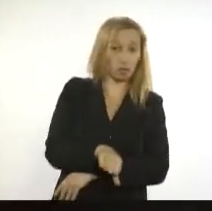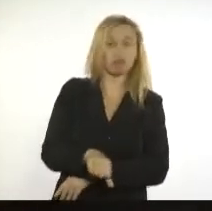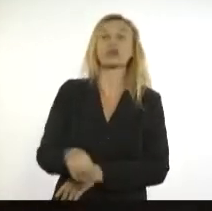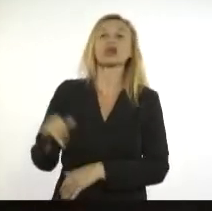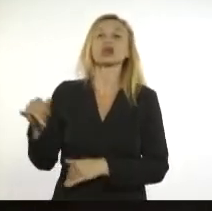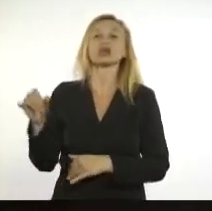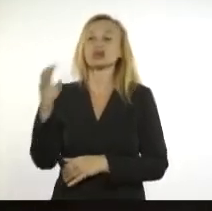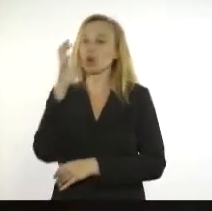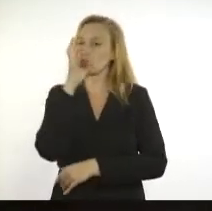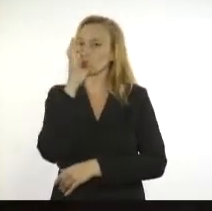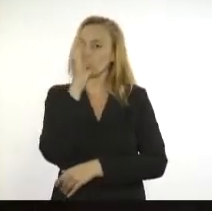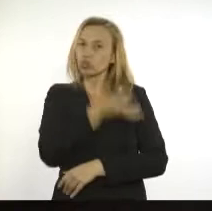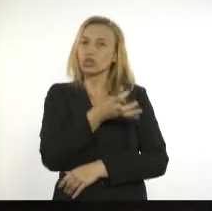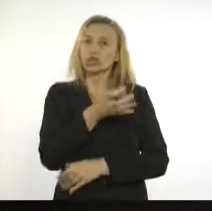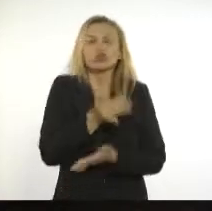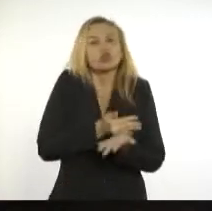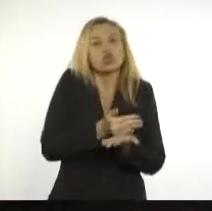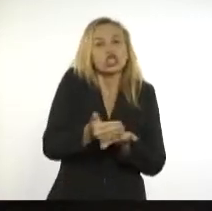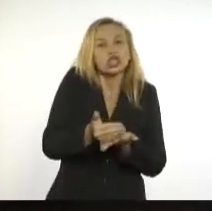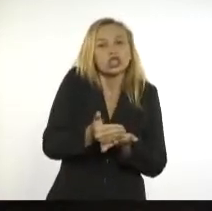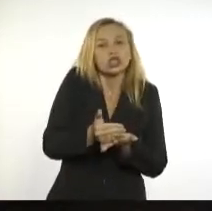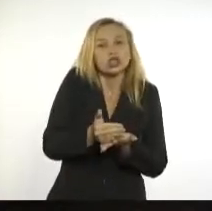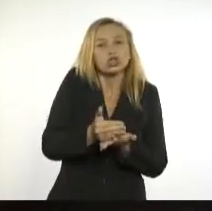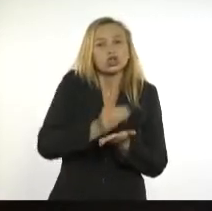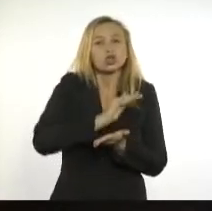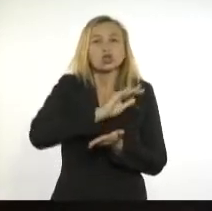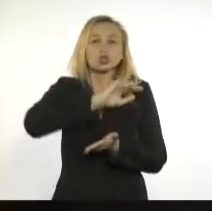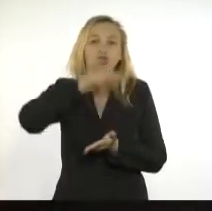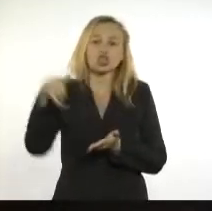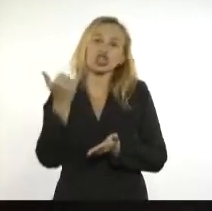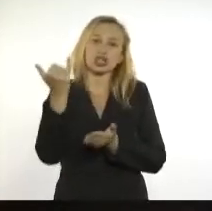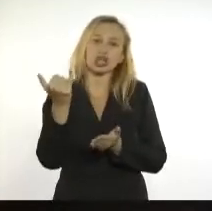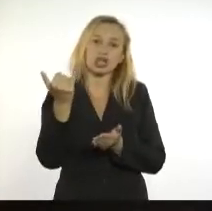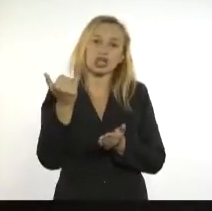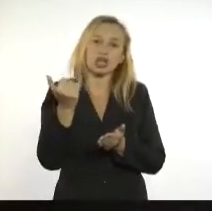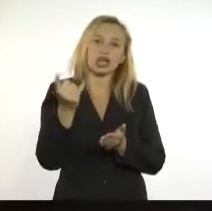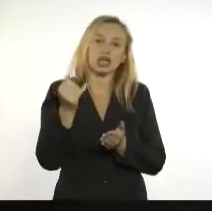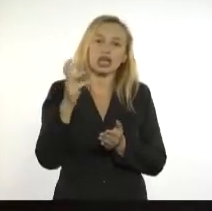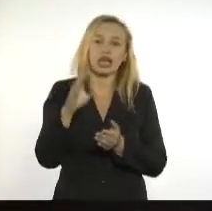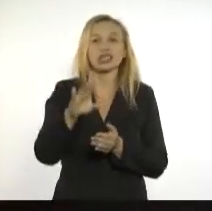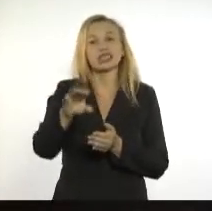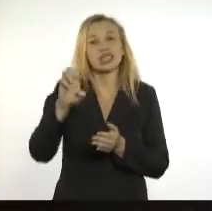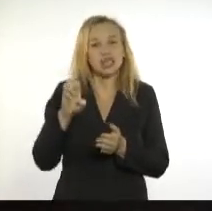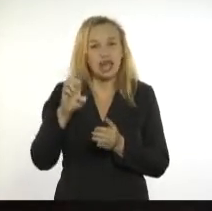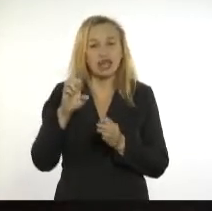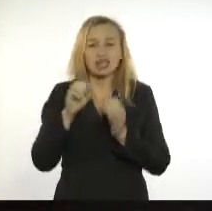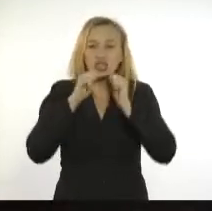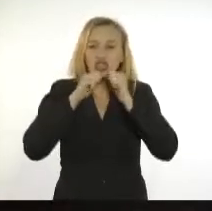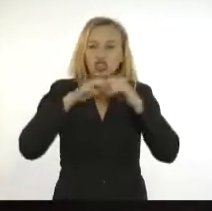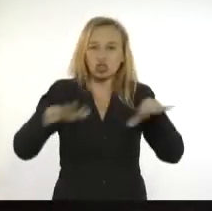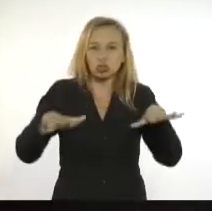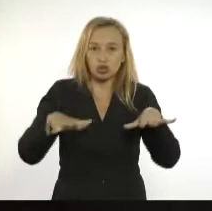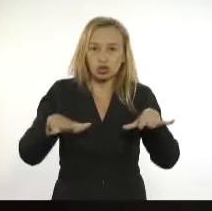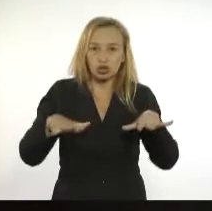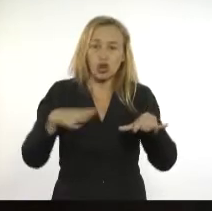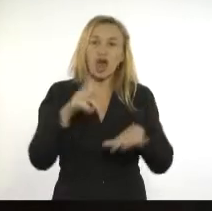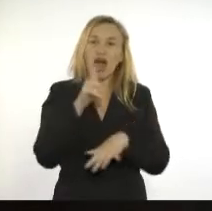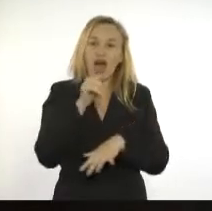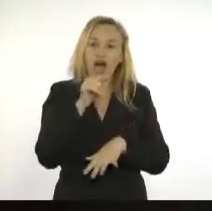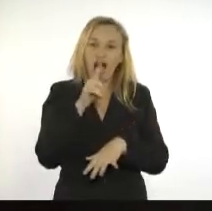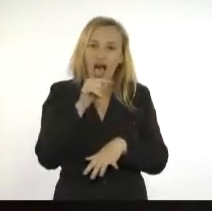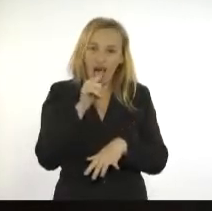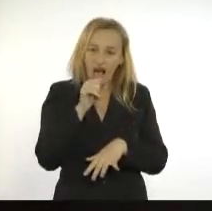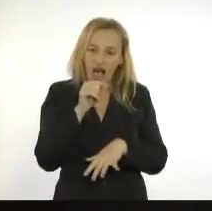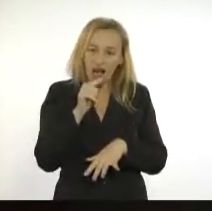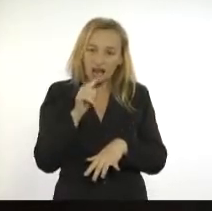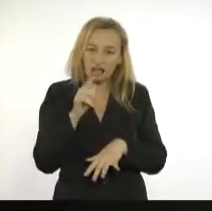início de janeiro que a SEDAE havia distribuído água contaminada. E não é água com geosmina, não. É água com